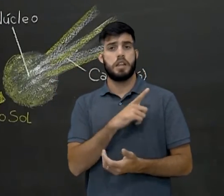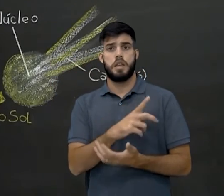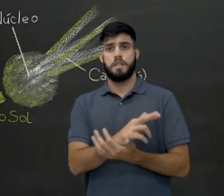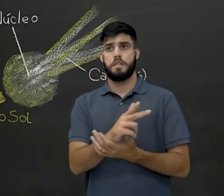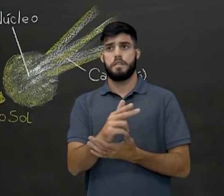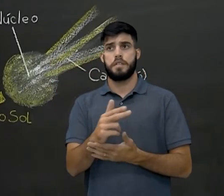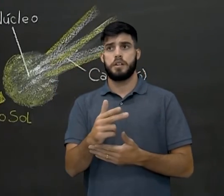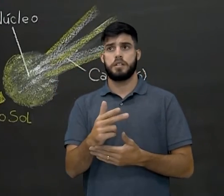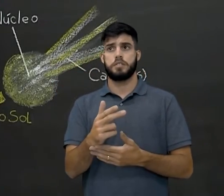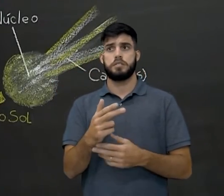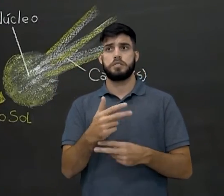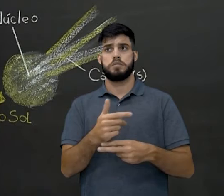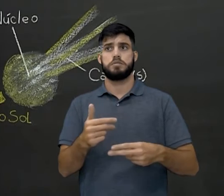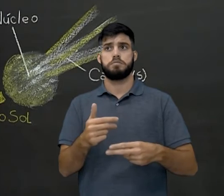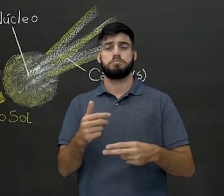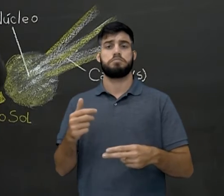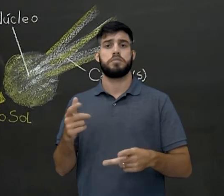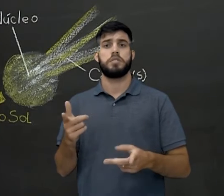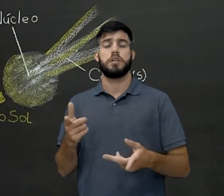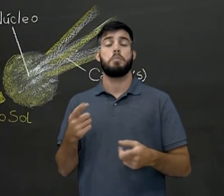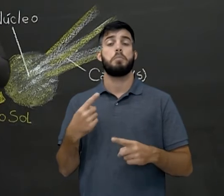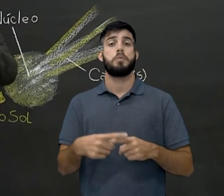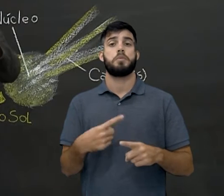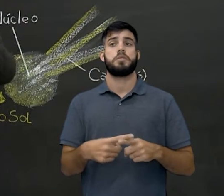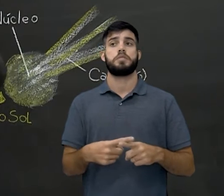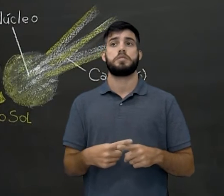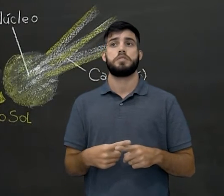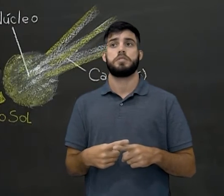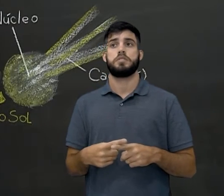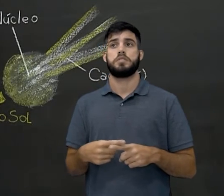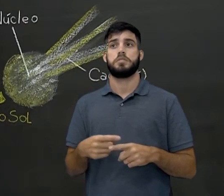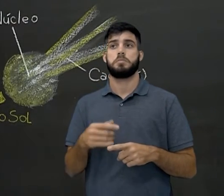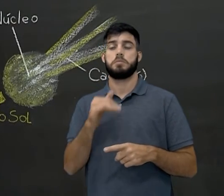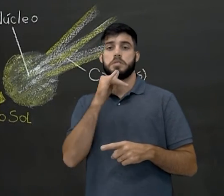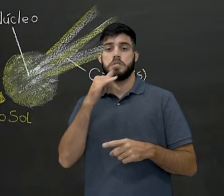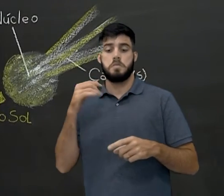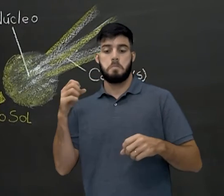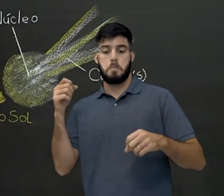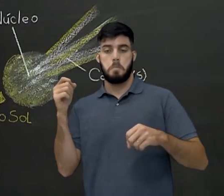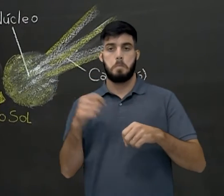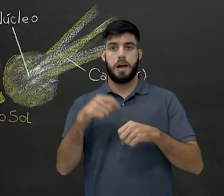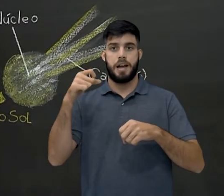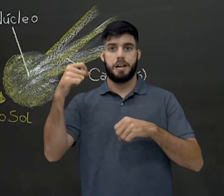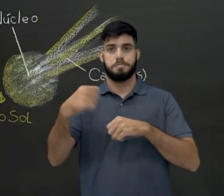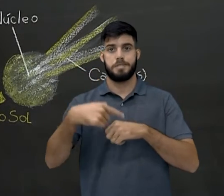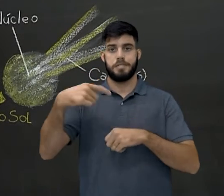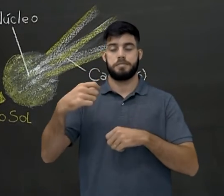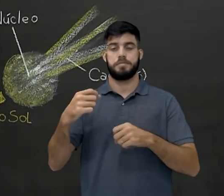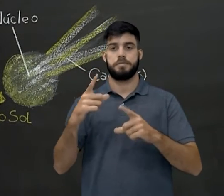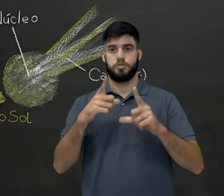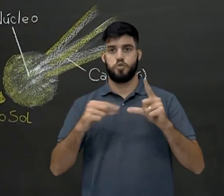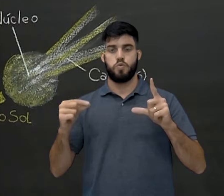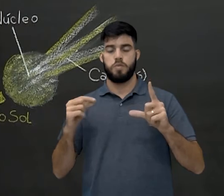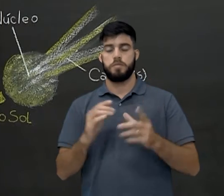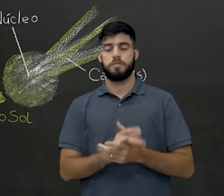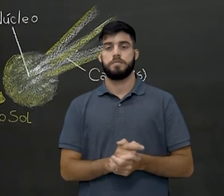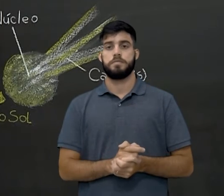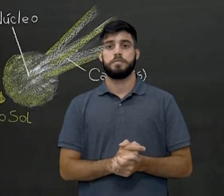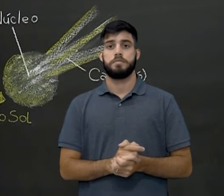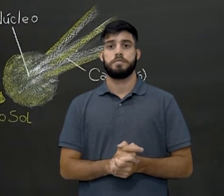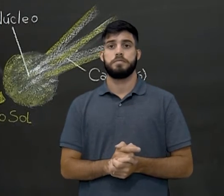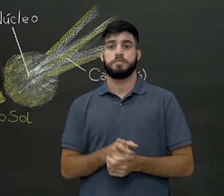muitas crateras ali, justamente devido a essas marcas de impacto desses corpos celestes. Como a atmosfera dela é